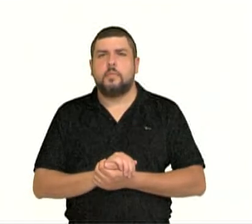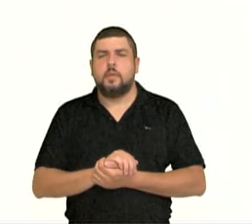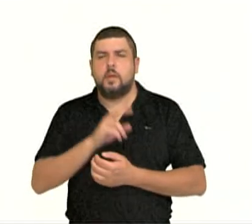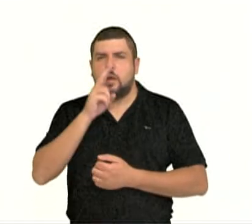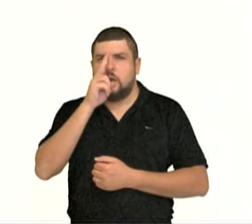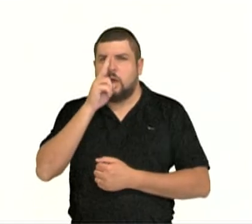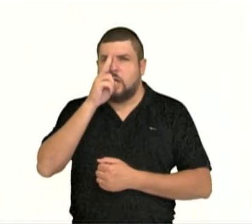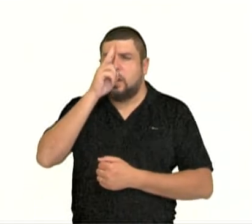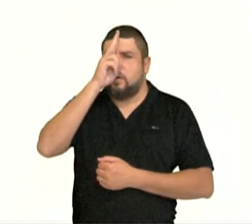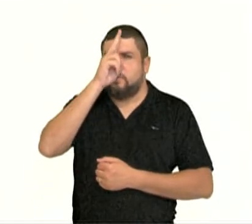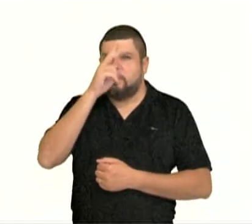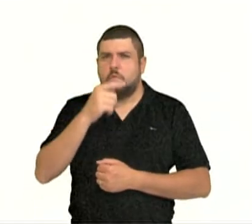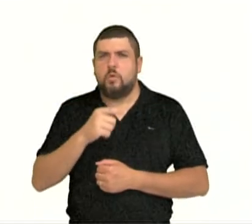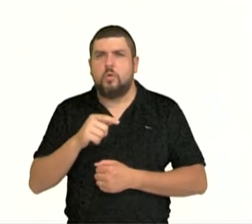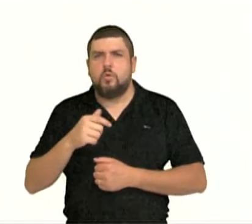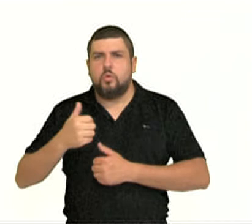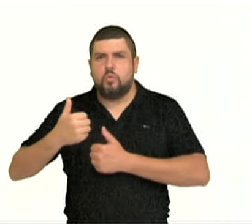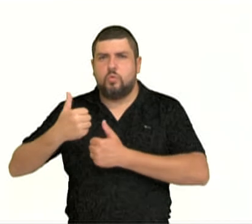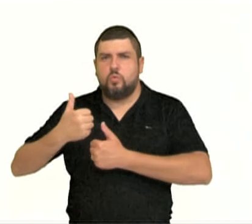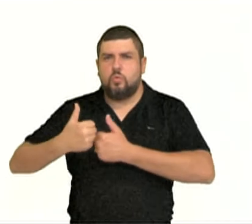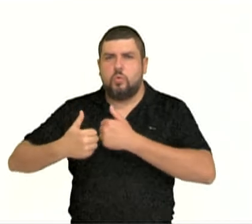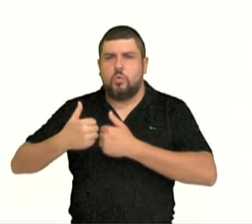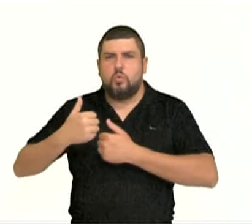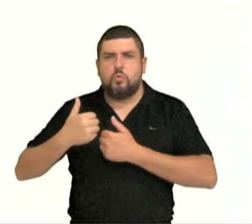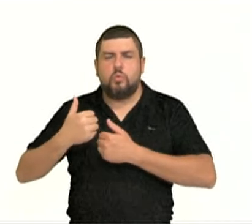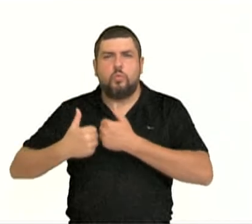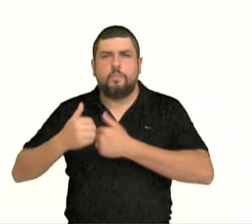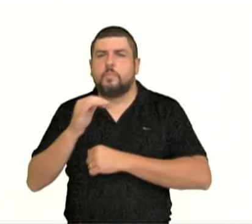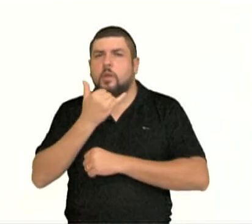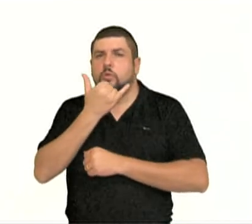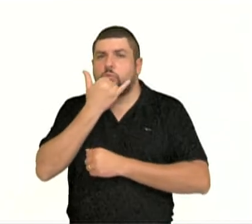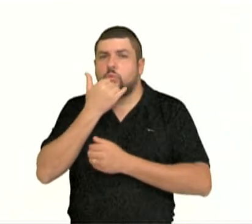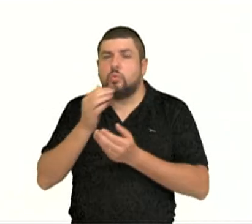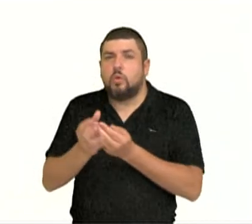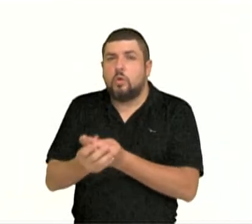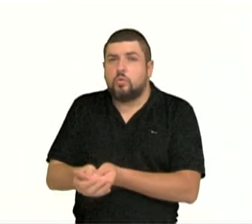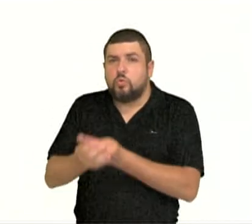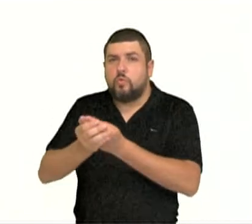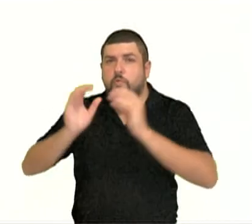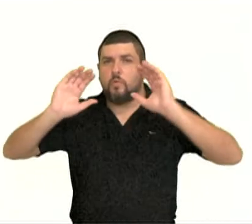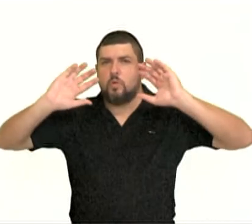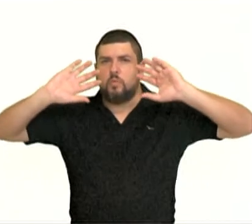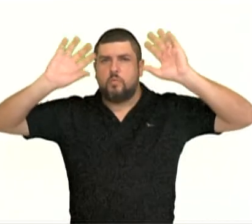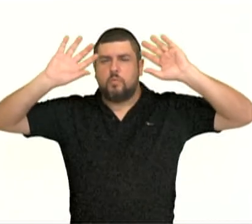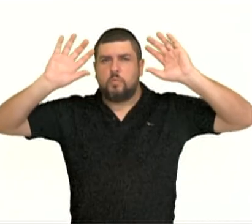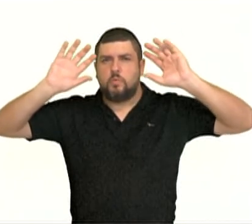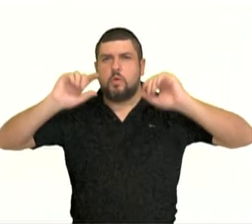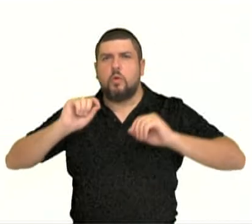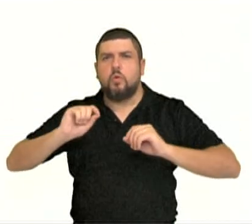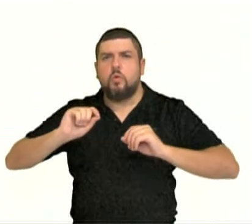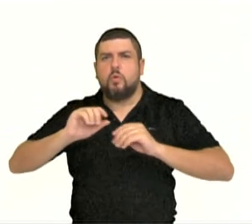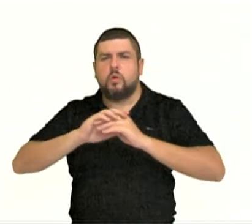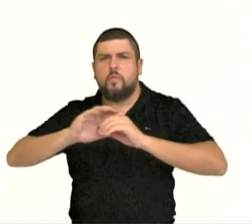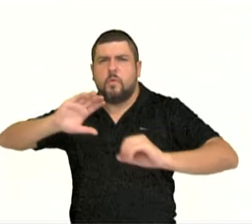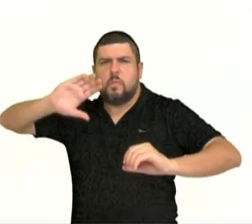aplicada por um jogador sobre uma bola de vôlei é de 300 Newton em intervalo de tempo muito curto,